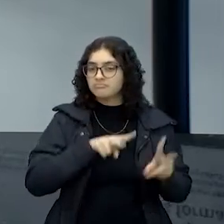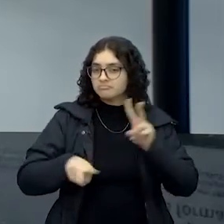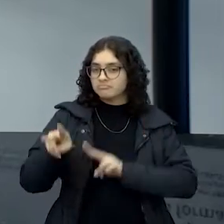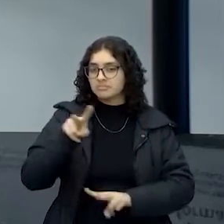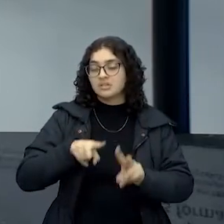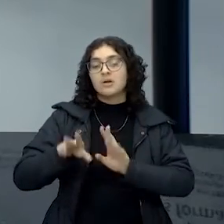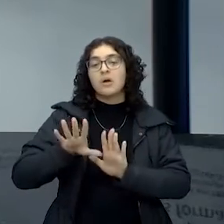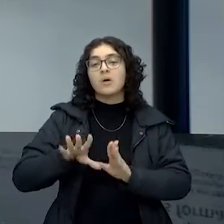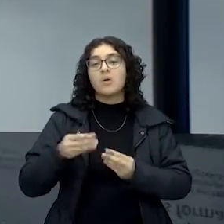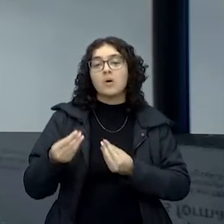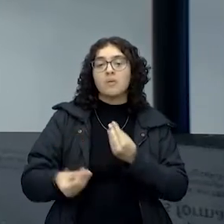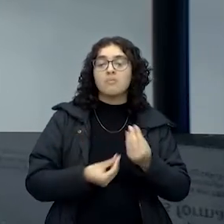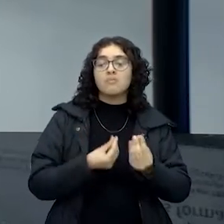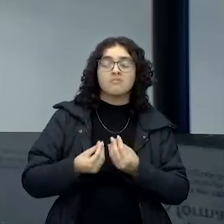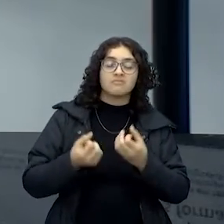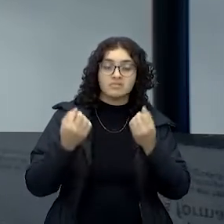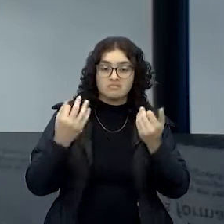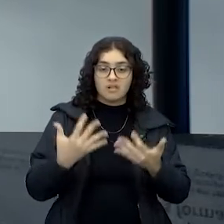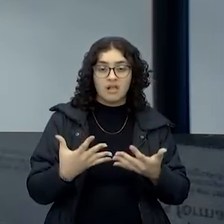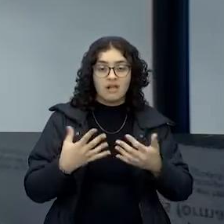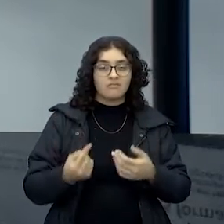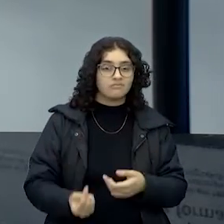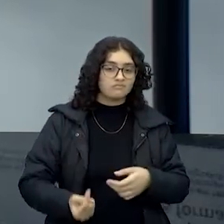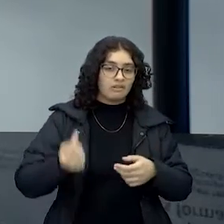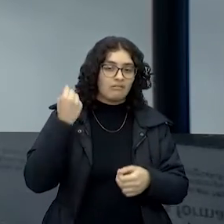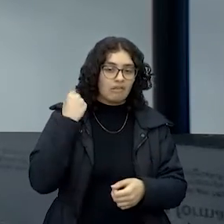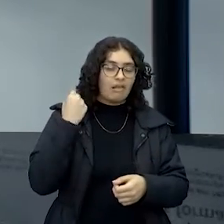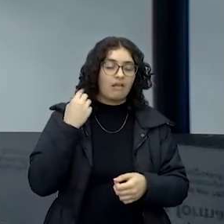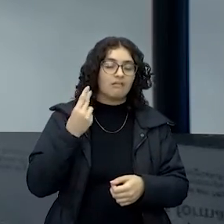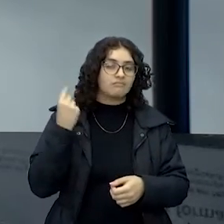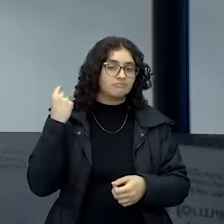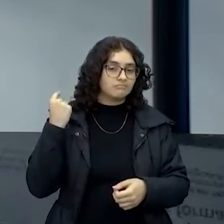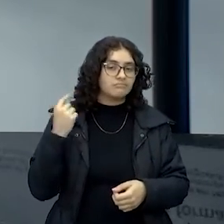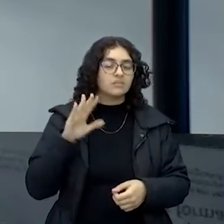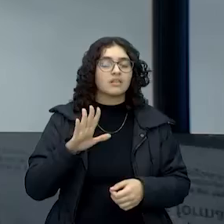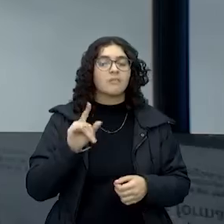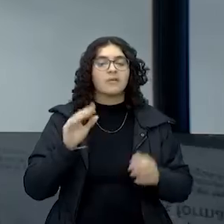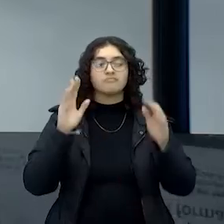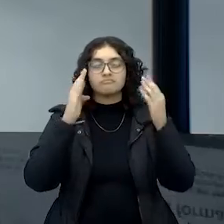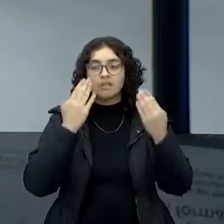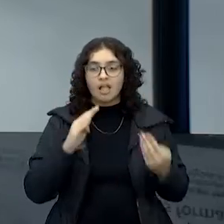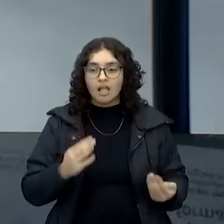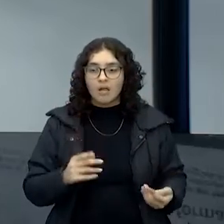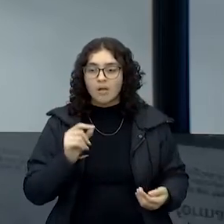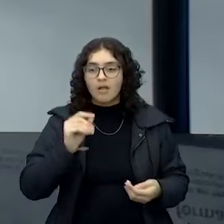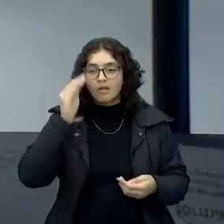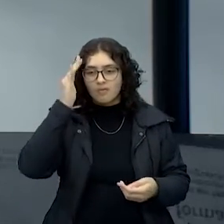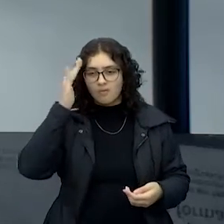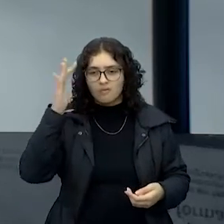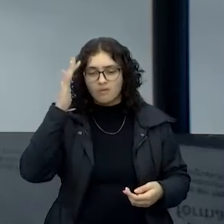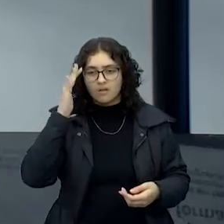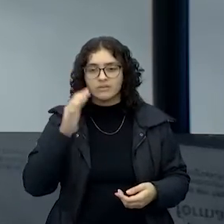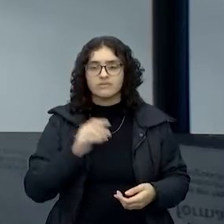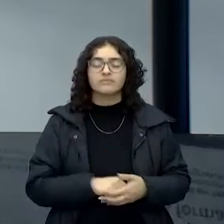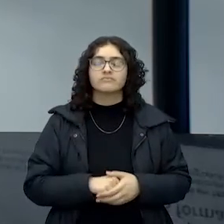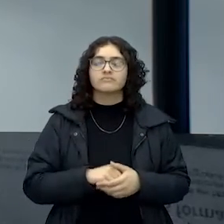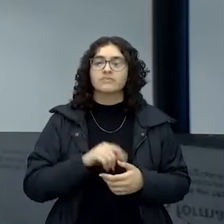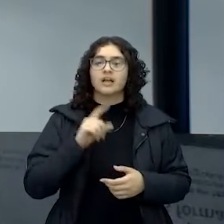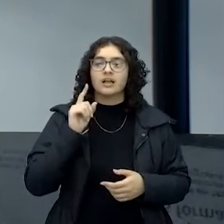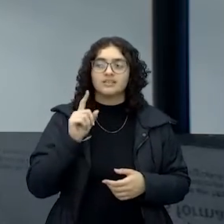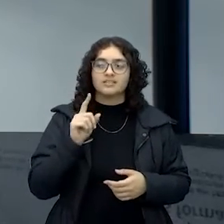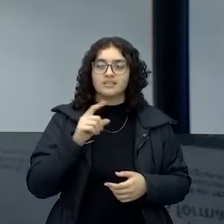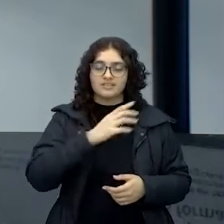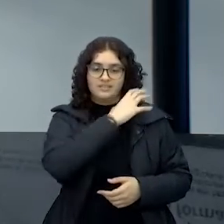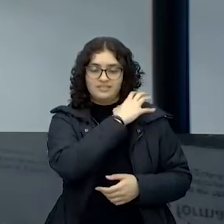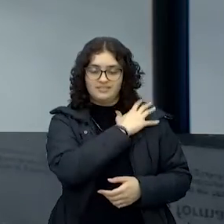falar sobre essas formas de governo, a gente vai voltar no tempo e vamos analisar aí o que o filósofo Aristóteles falava a